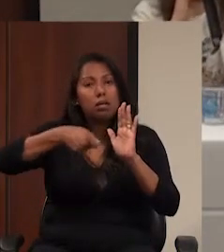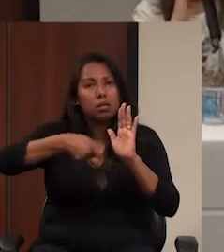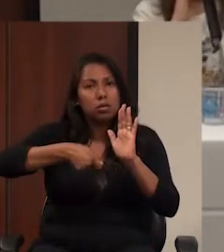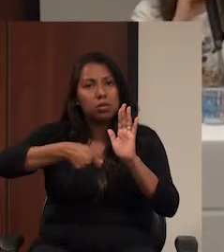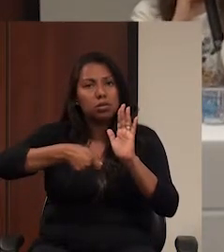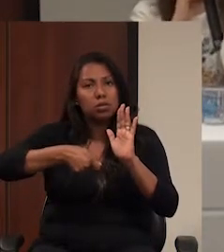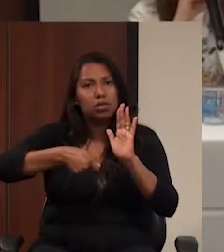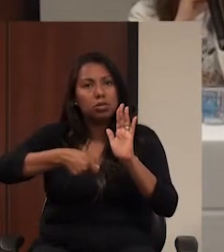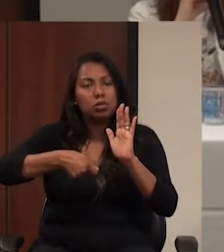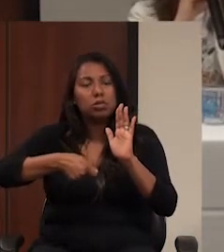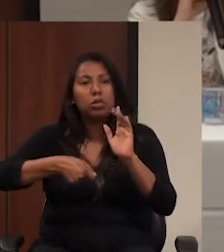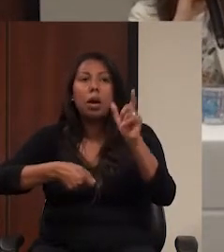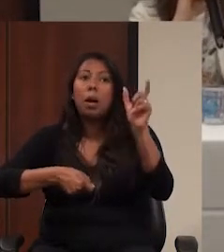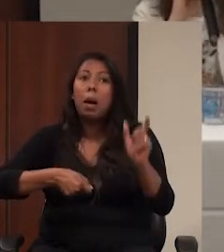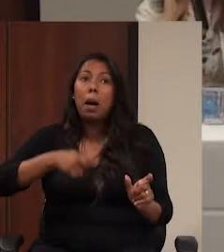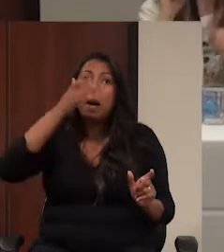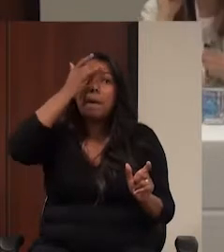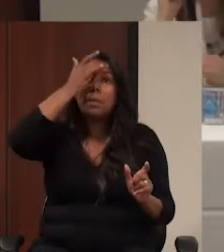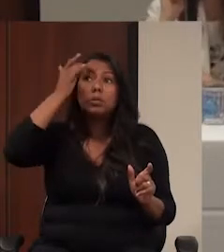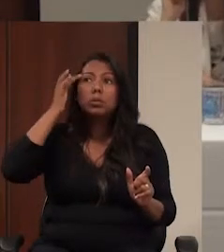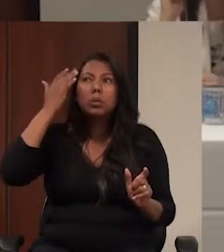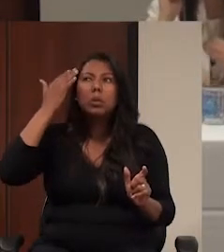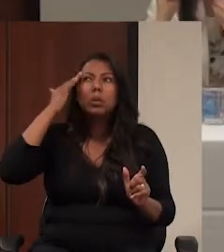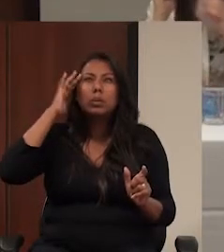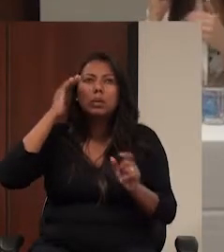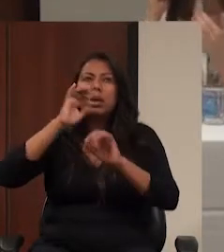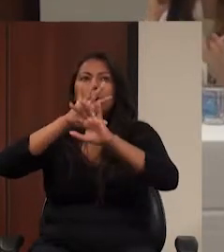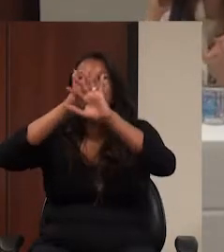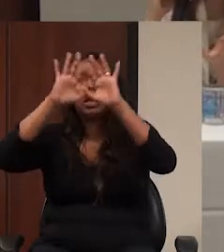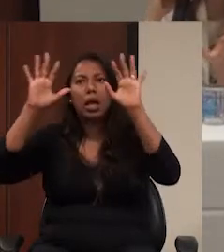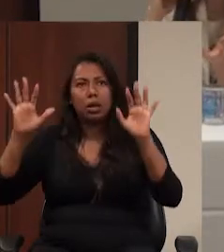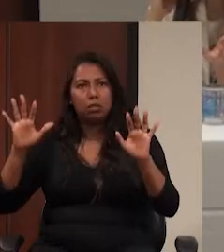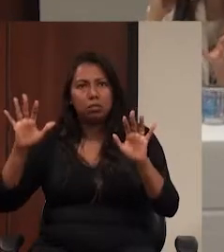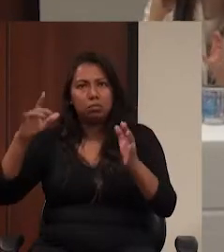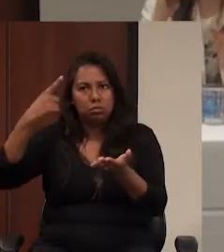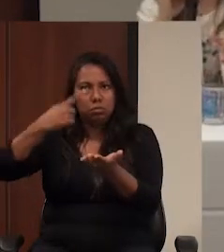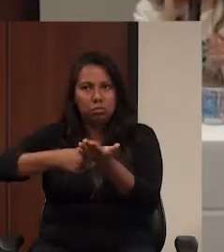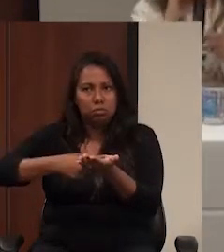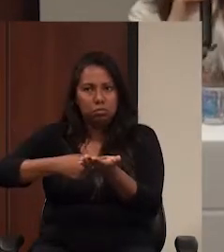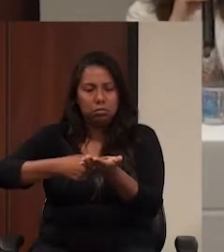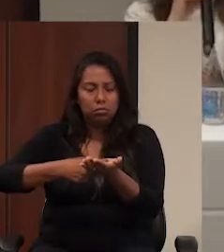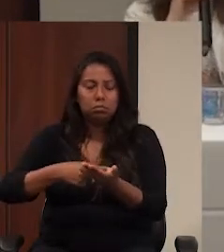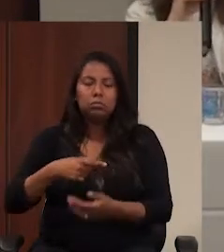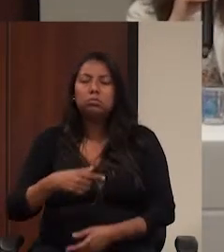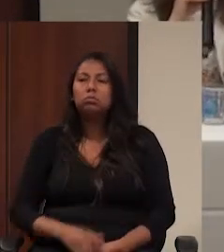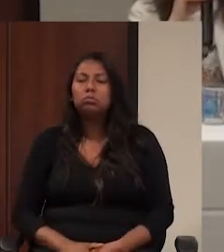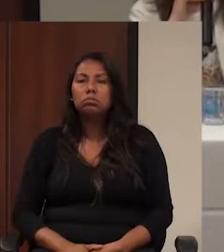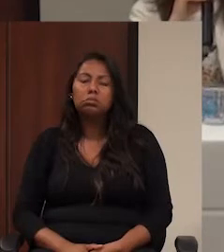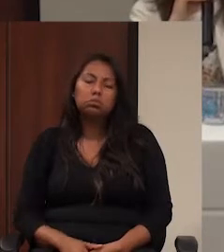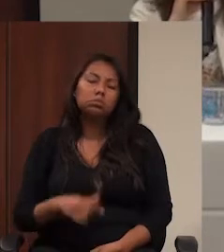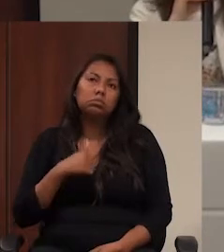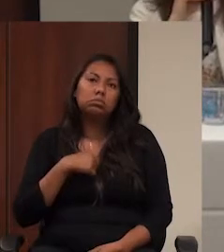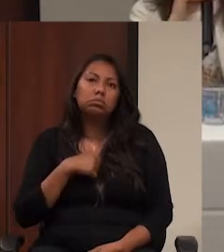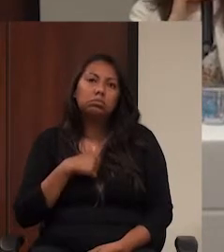tenha um entendimento maior sobre as consequências desse acordo, né? Então, eu posso dizer